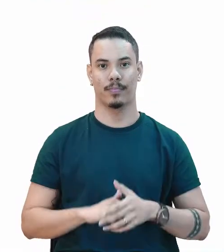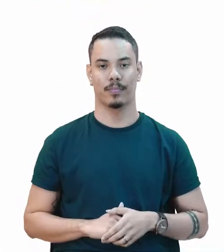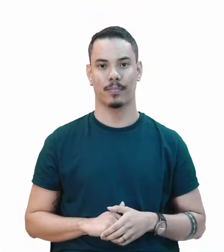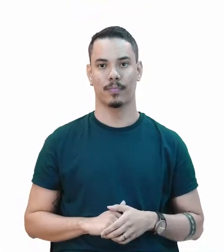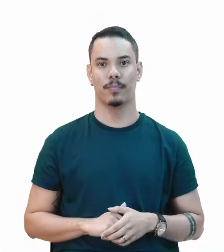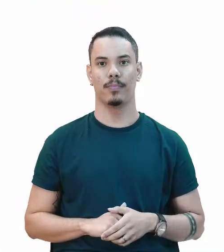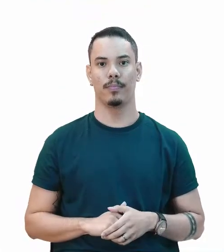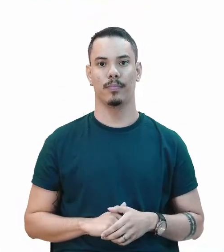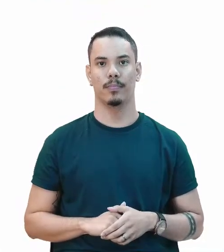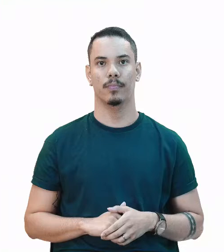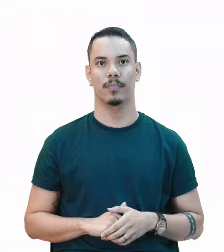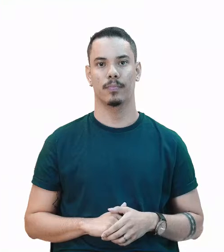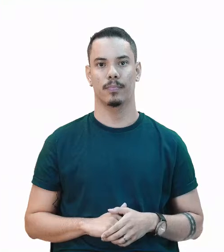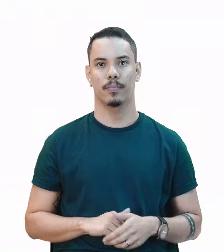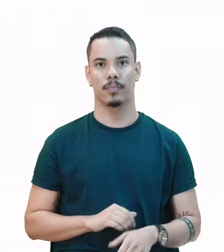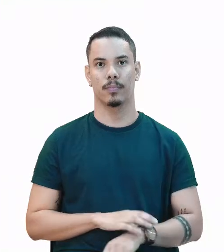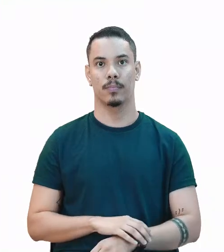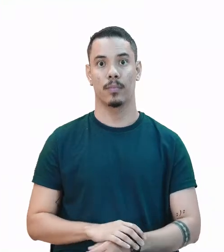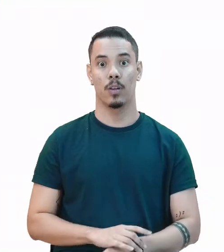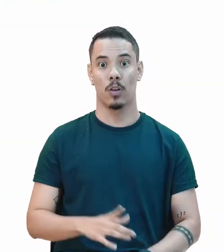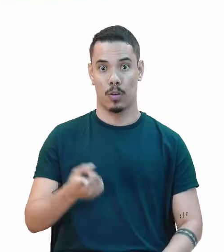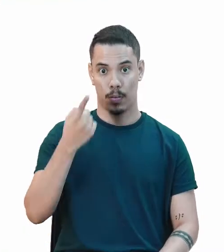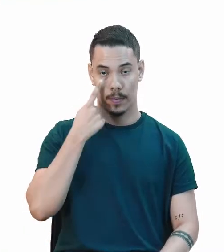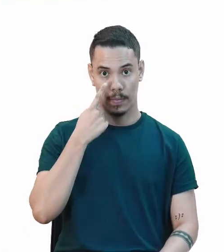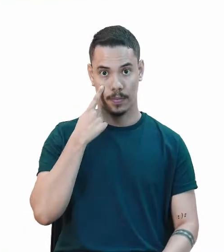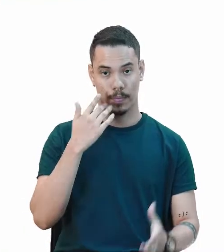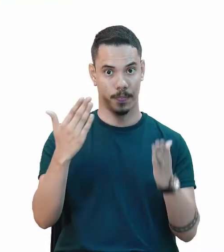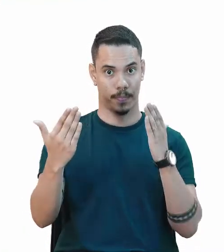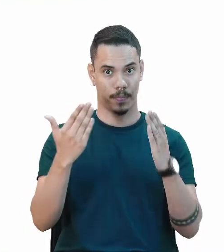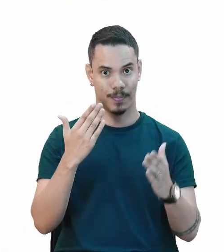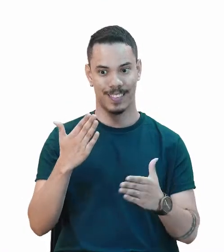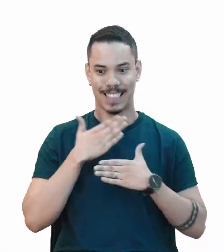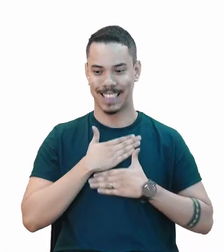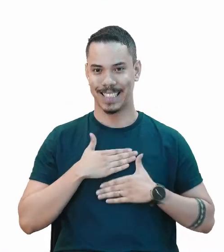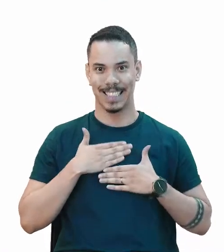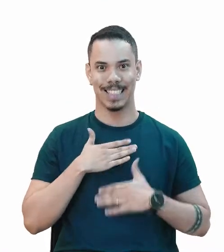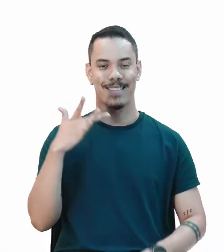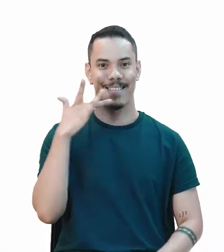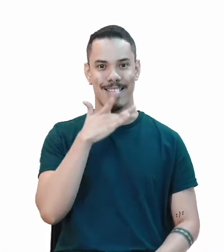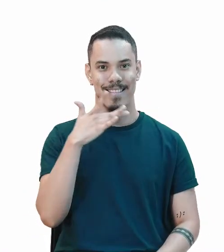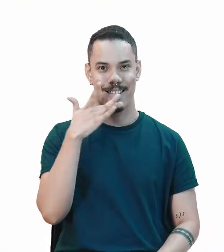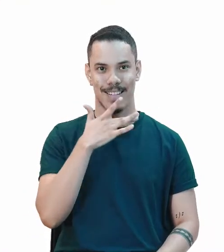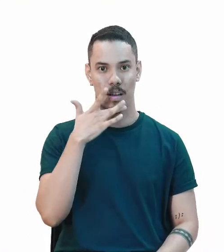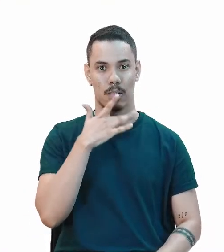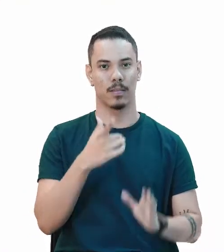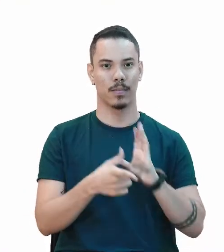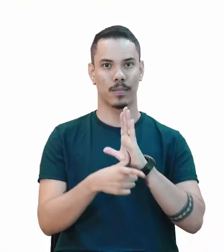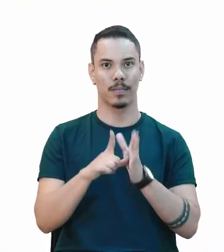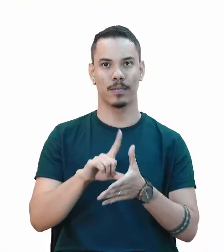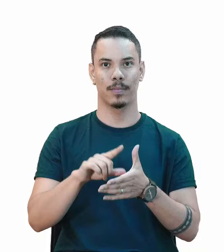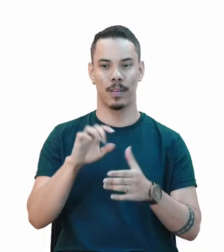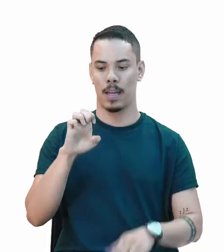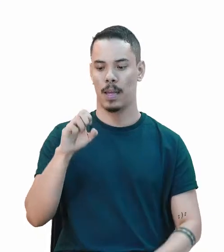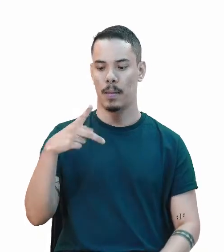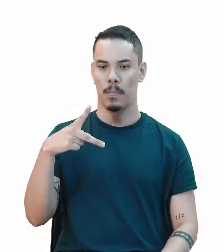E em vez do prazer, olha só, em vez do prazer que foi apresentado pelos